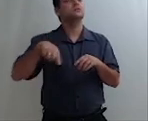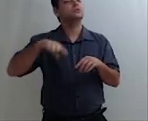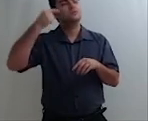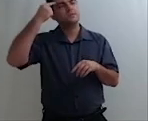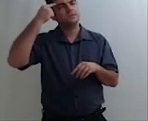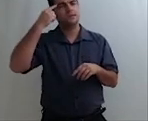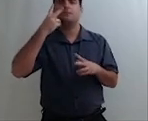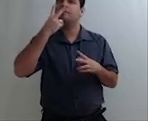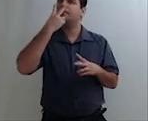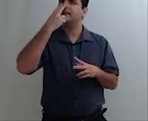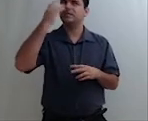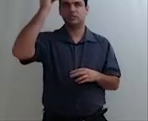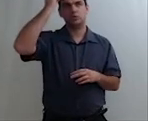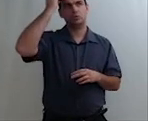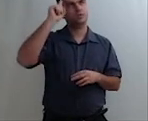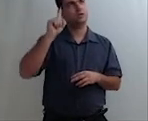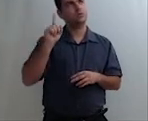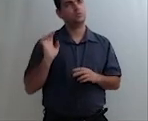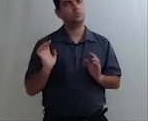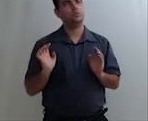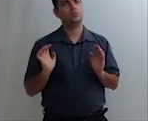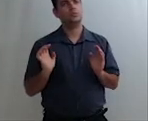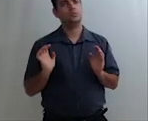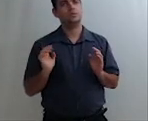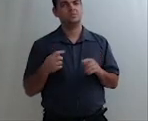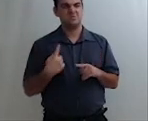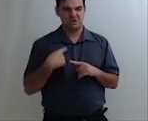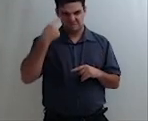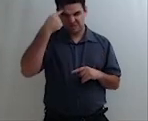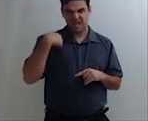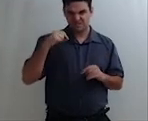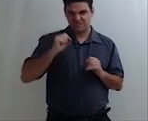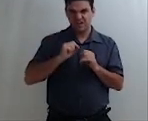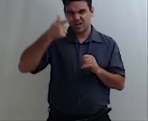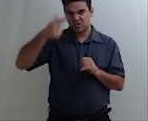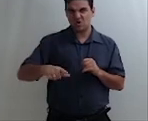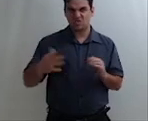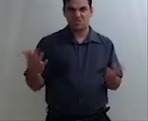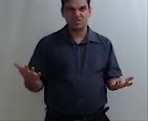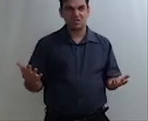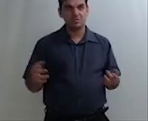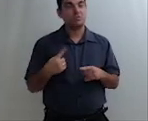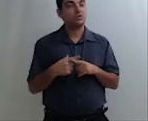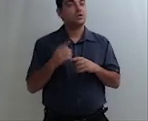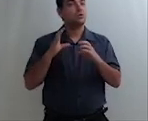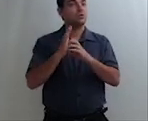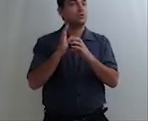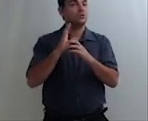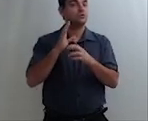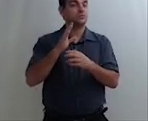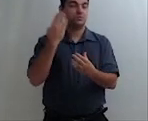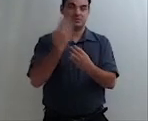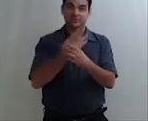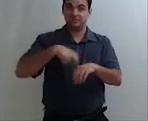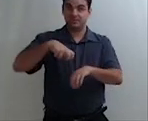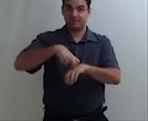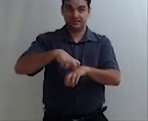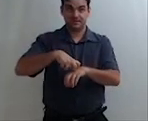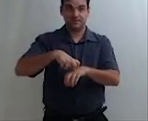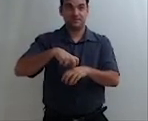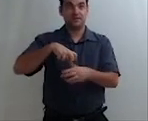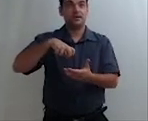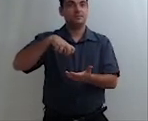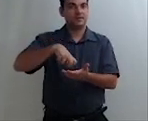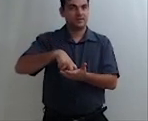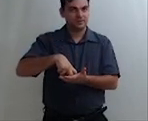Inocência eu não posso presumir que ele vai voltar a delinquir até porque o código de processo penal ele nos leciona que